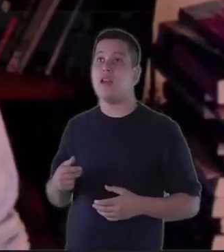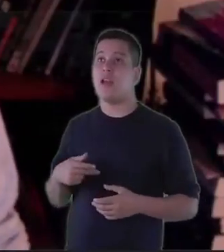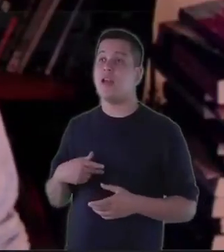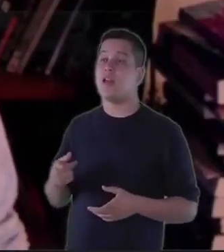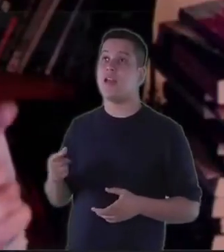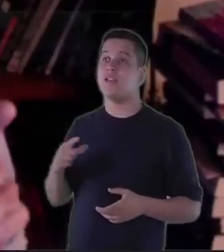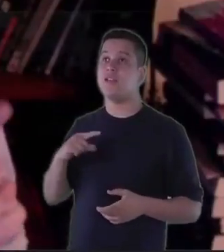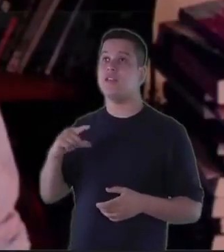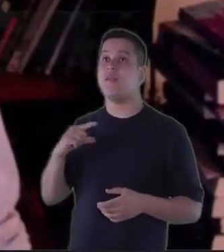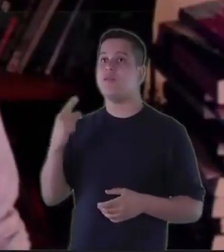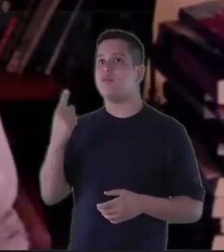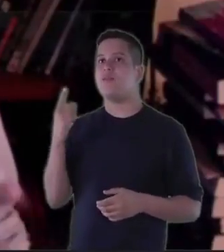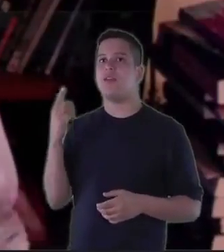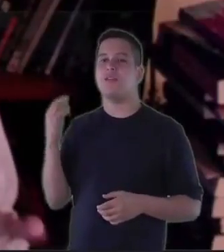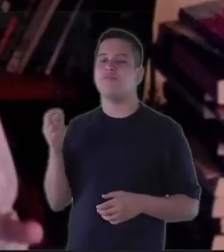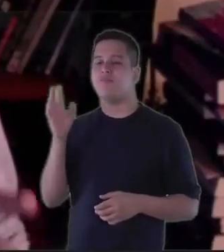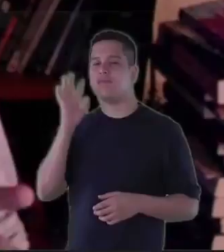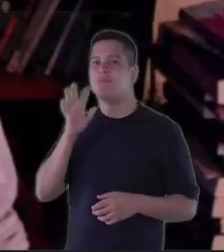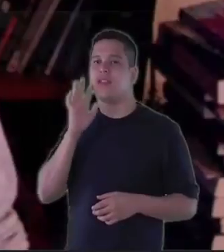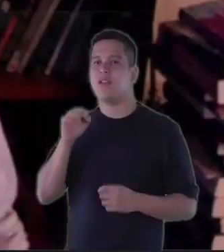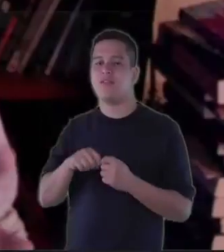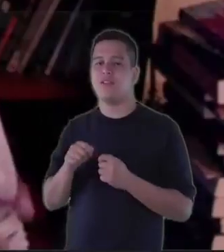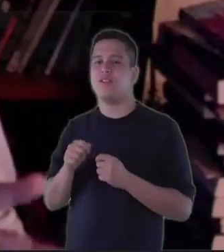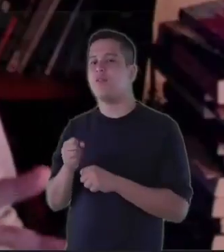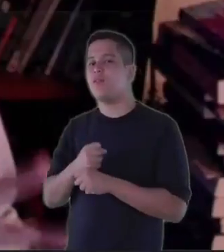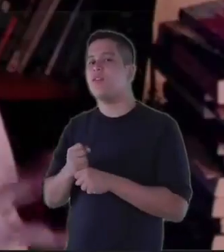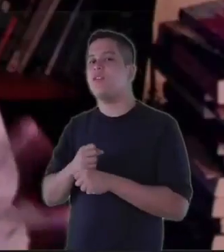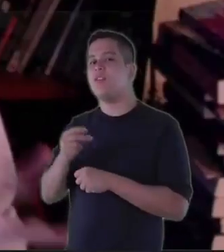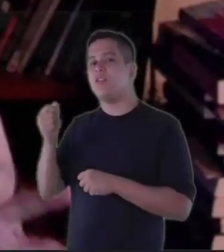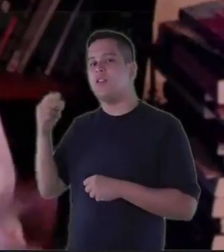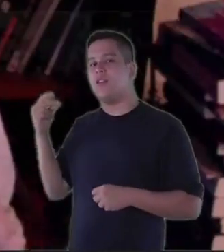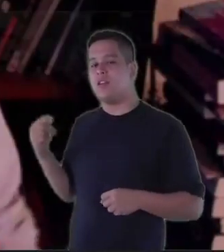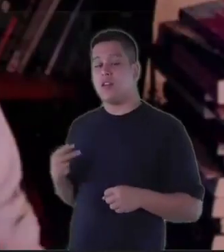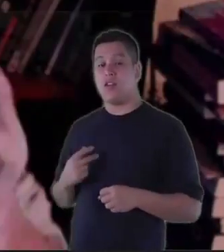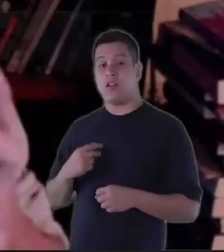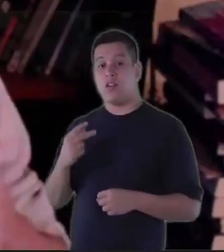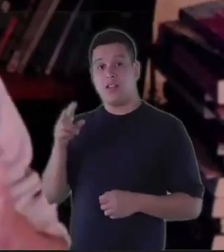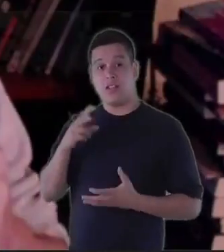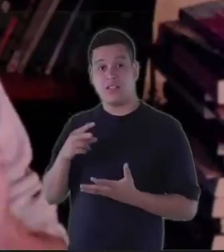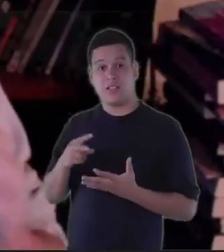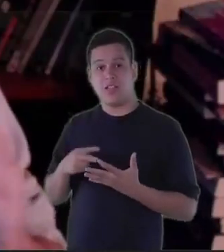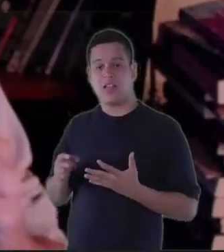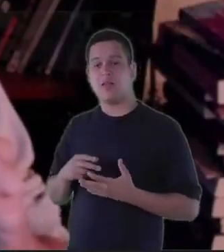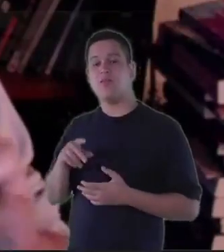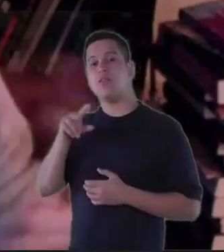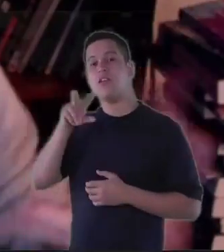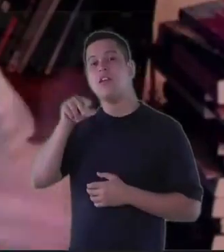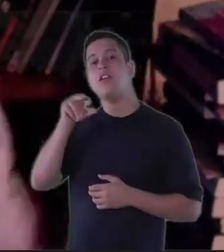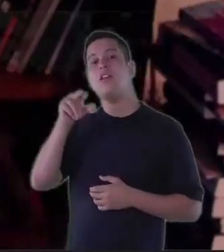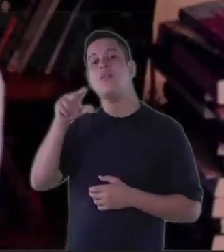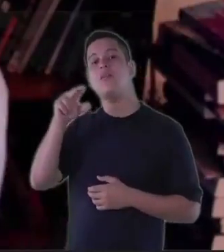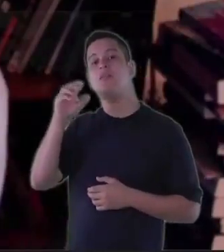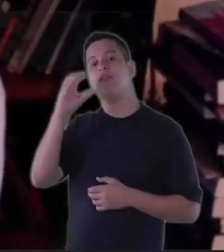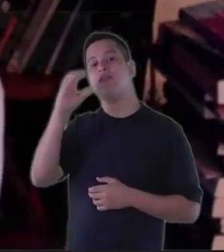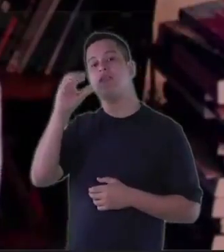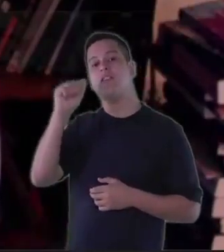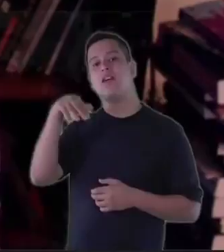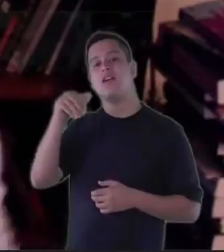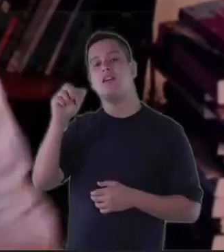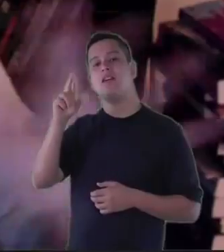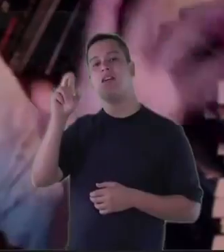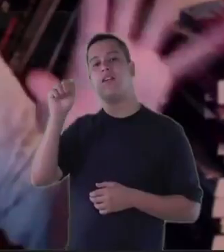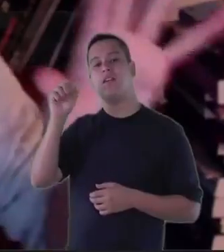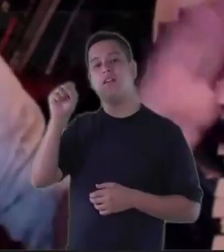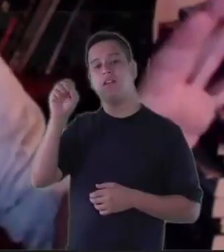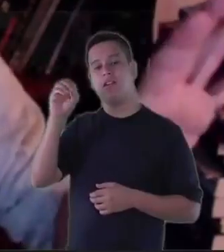muito legal que a gente fez uns anos atrás, que a gente releu os irmãos Karamazov juntos, assim, mas não juntos lendo o mesmo